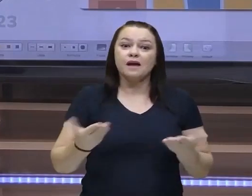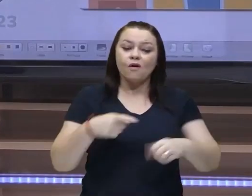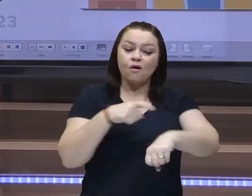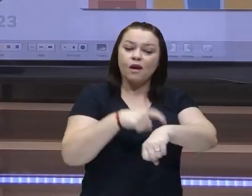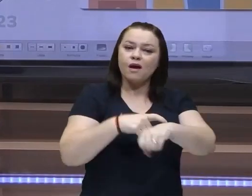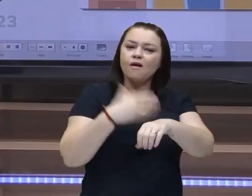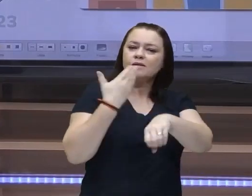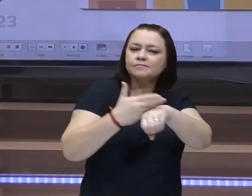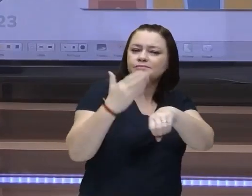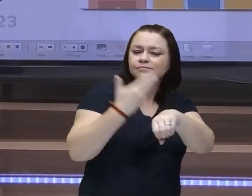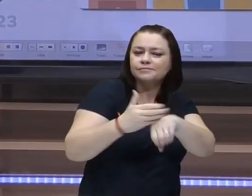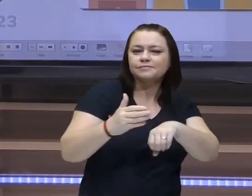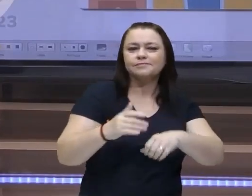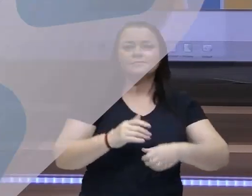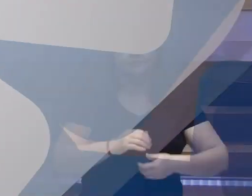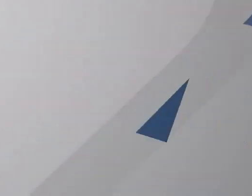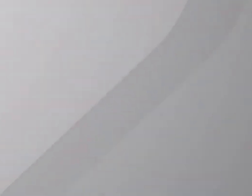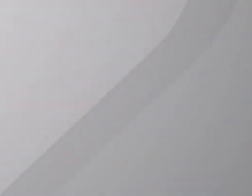exercitar.